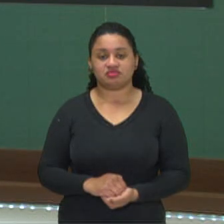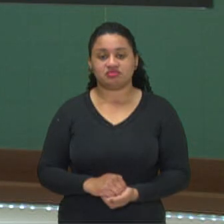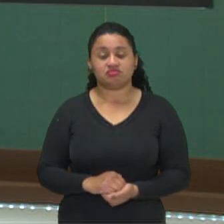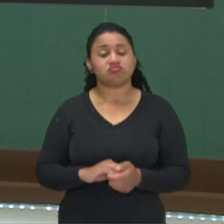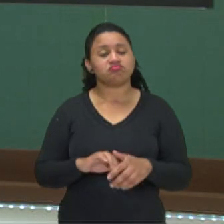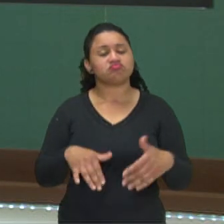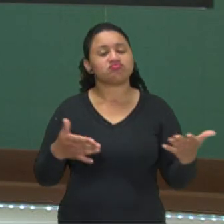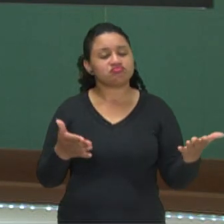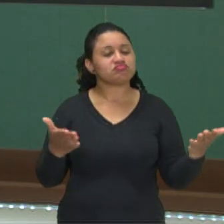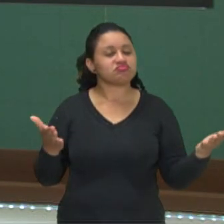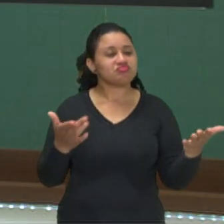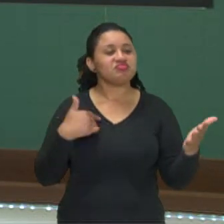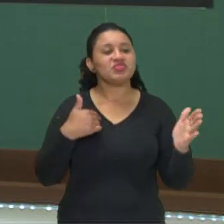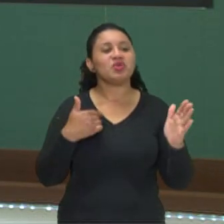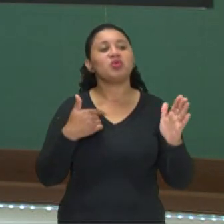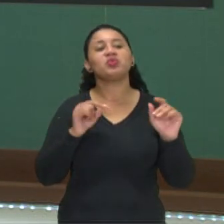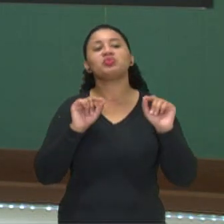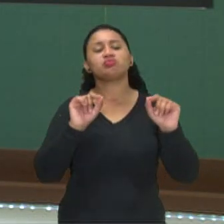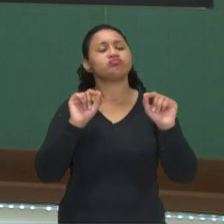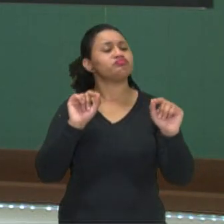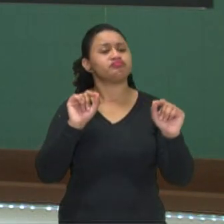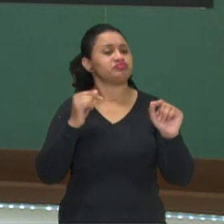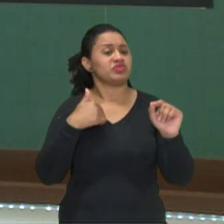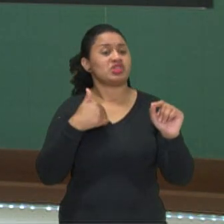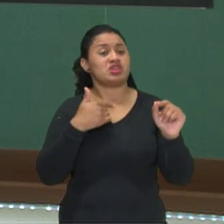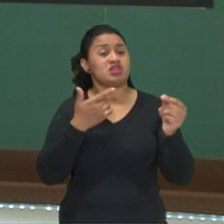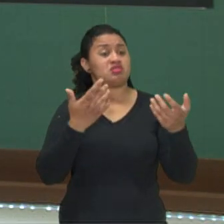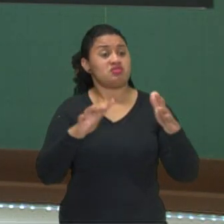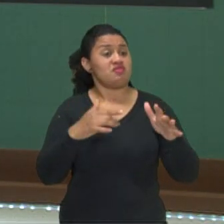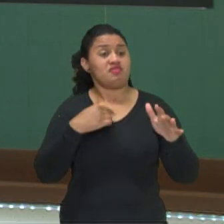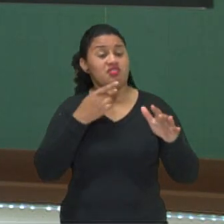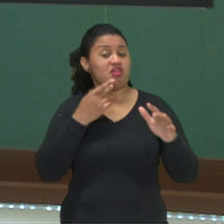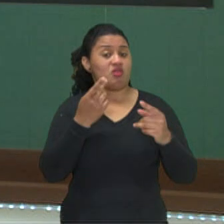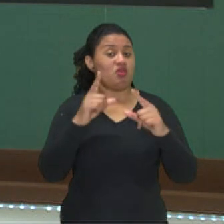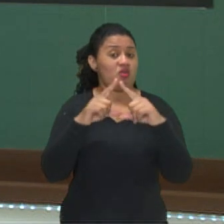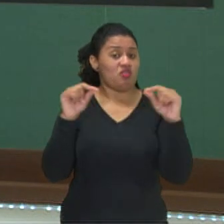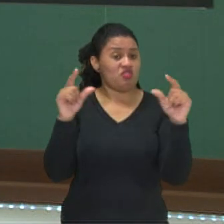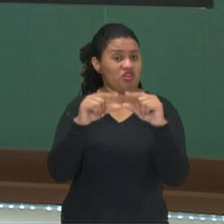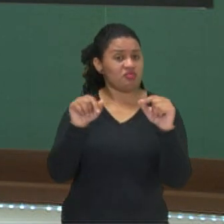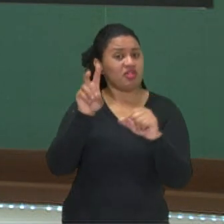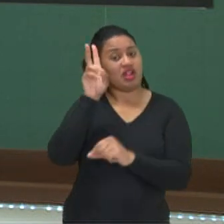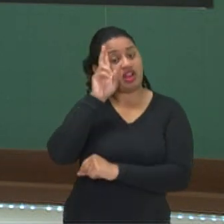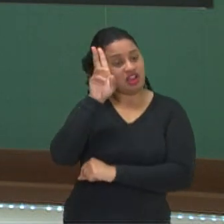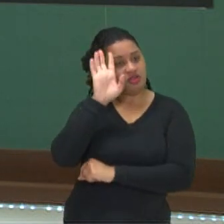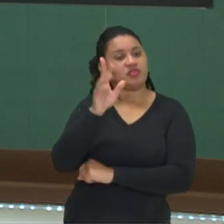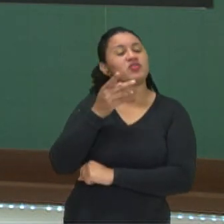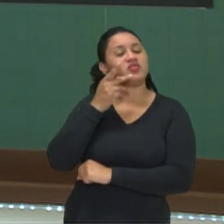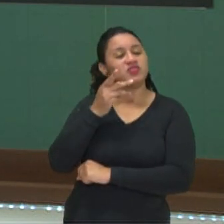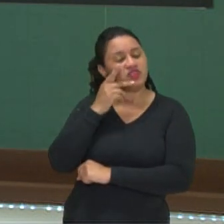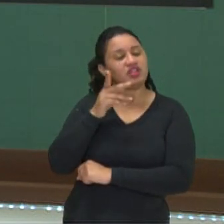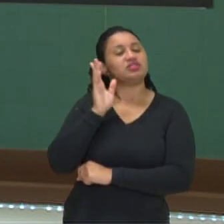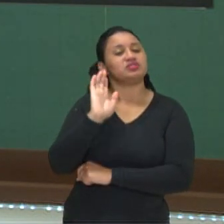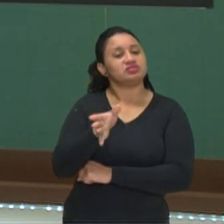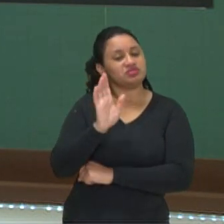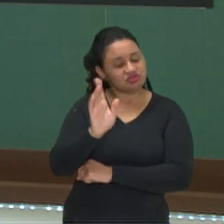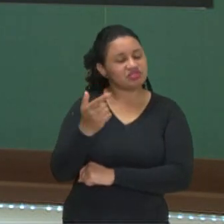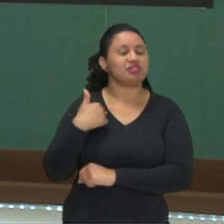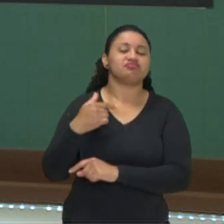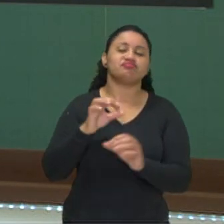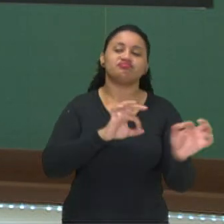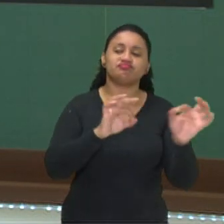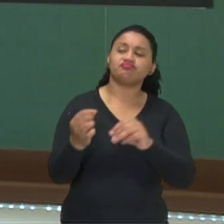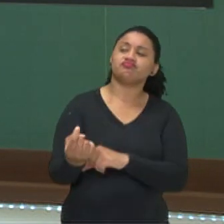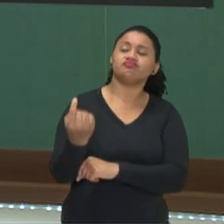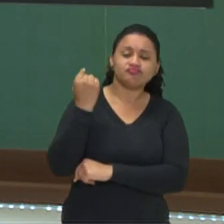Eu deixei de propósito, galera, não falei da fórmula. Lembra que eu estou comentando já aos muitos vídeos